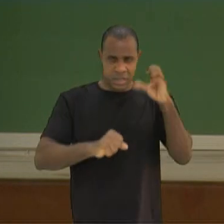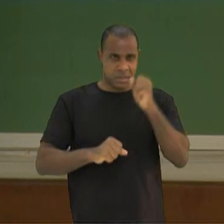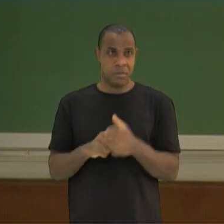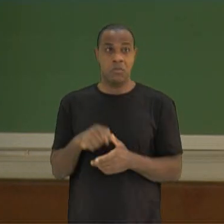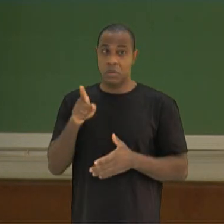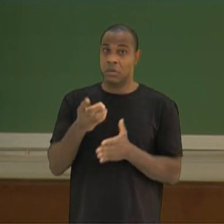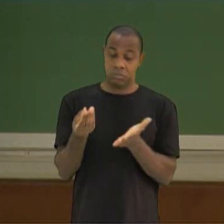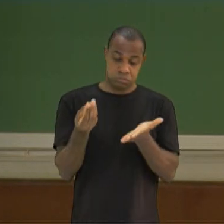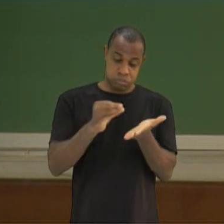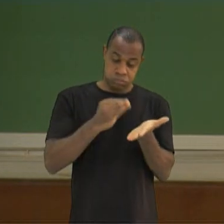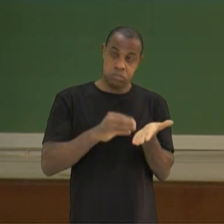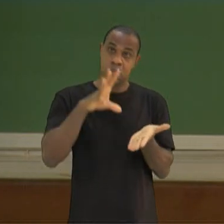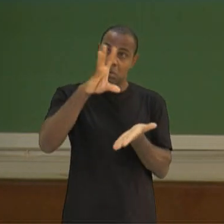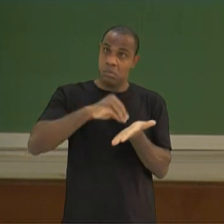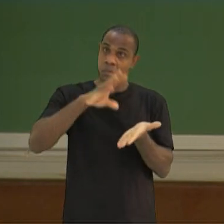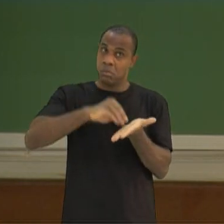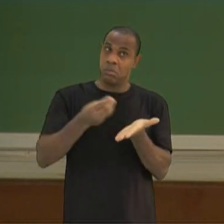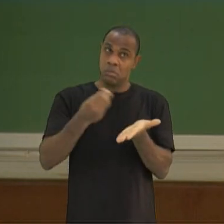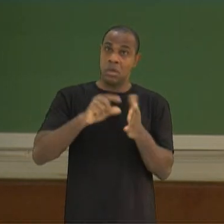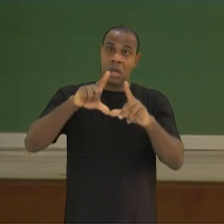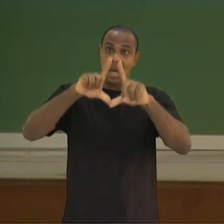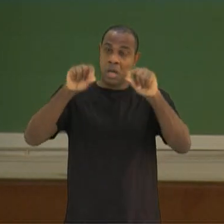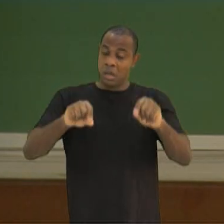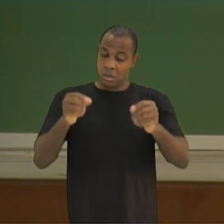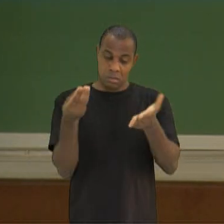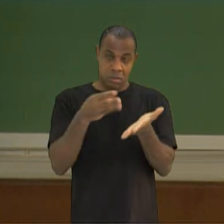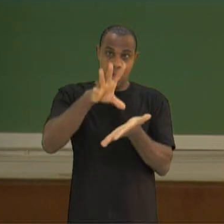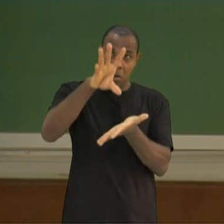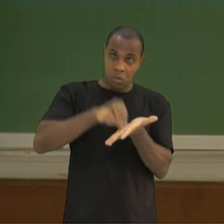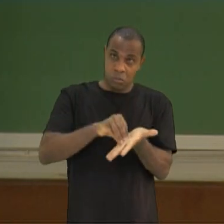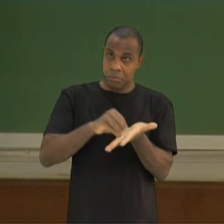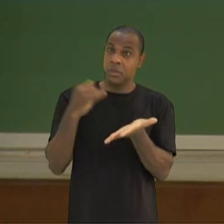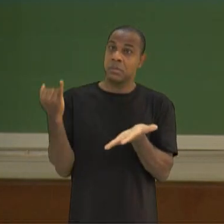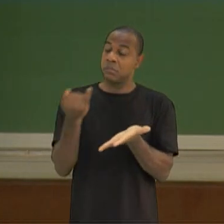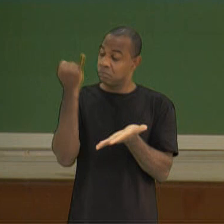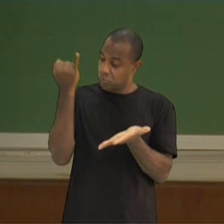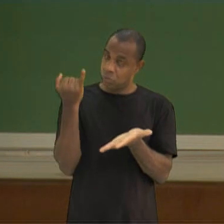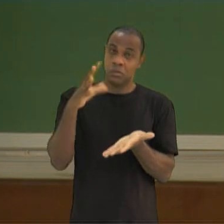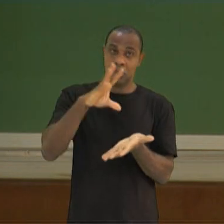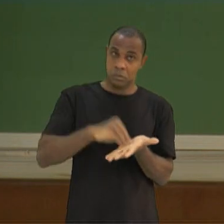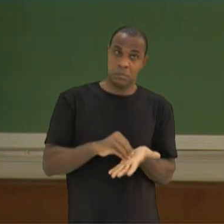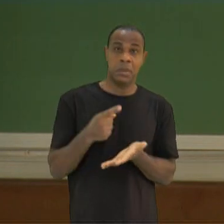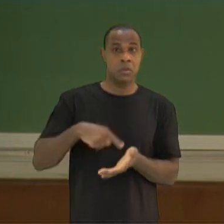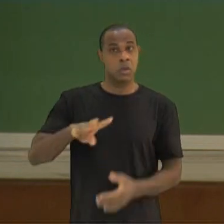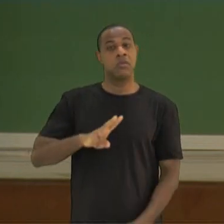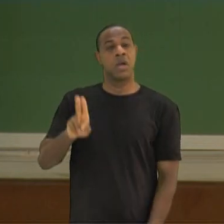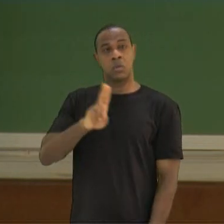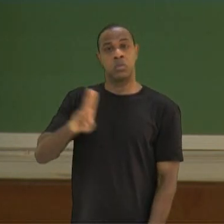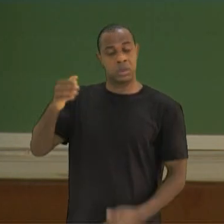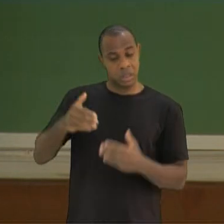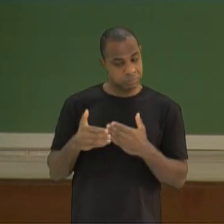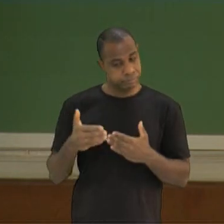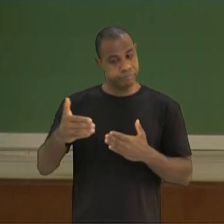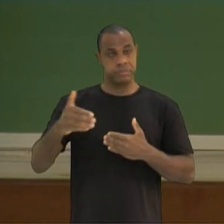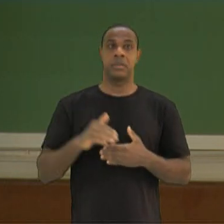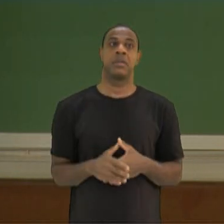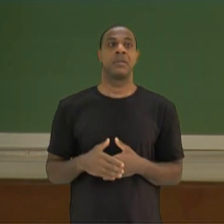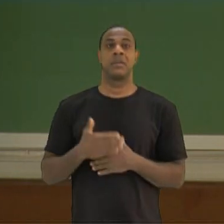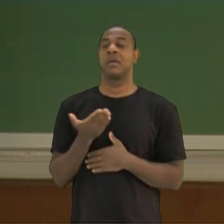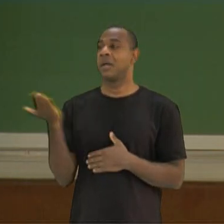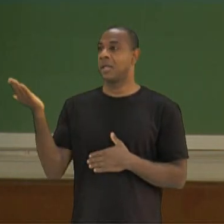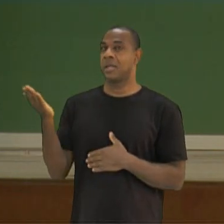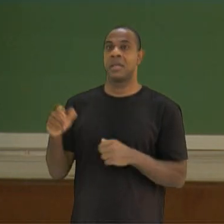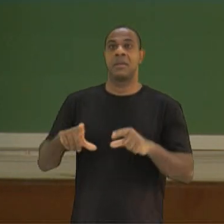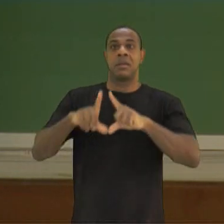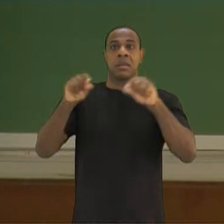no seu formulário todas as fórmulas bonitinhas aí, para que a gente possa utilizar, né? E aí vai mais uma fórmula para